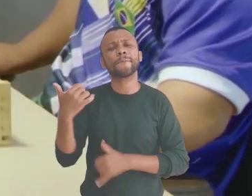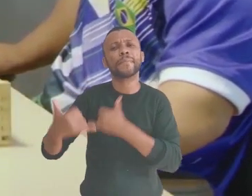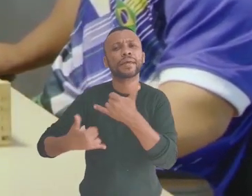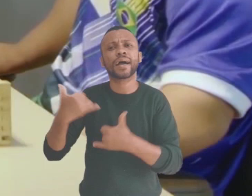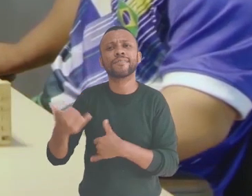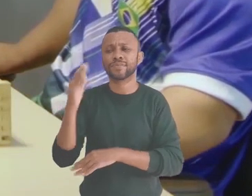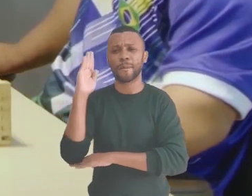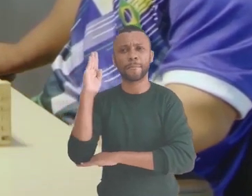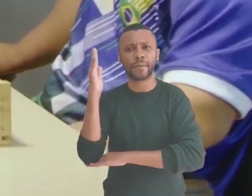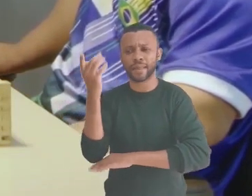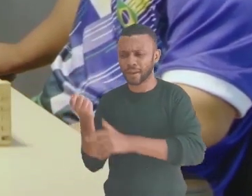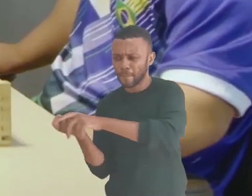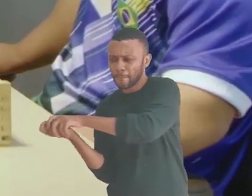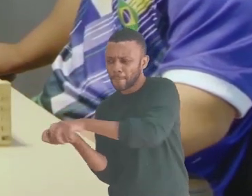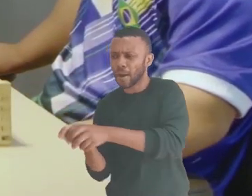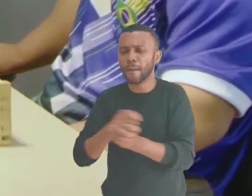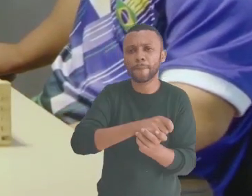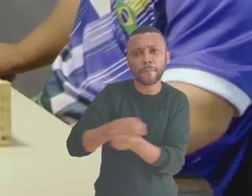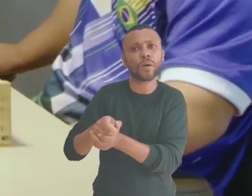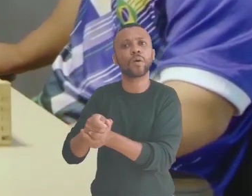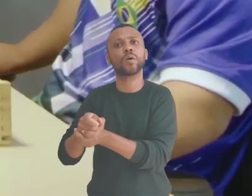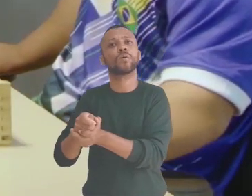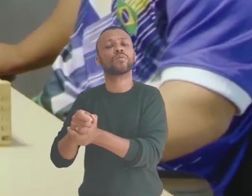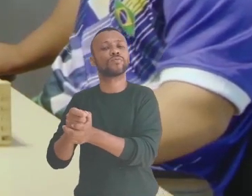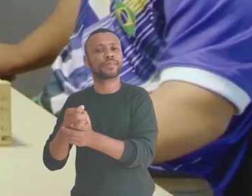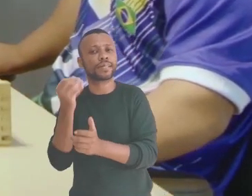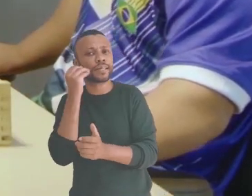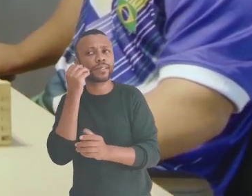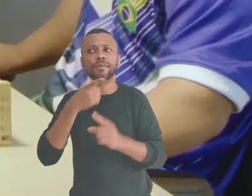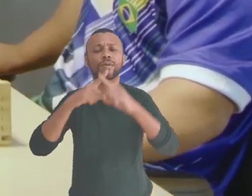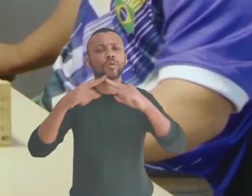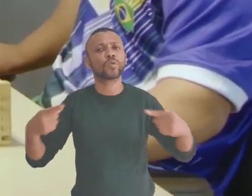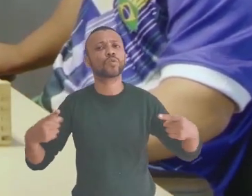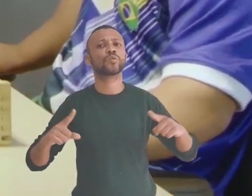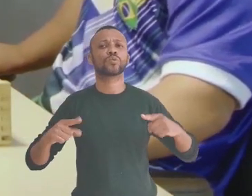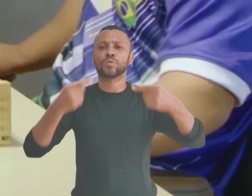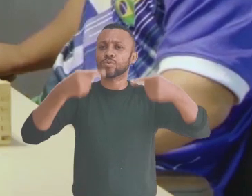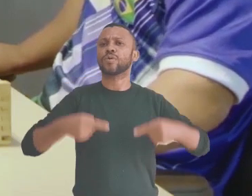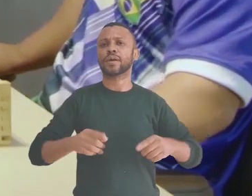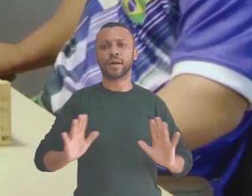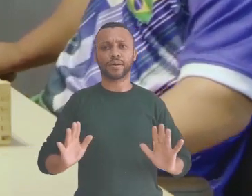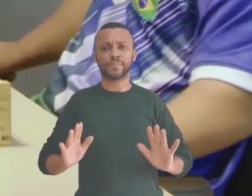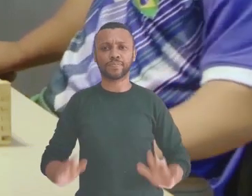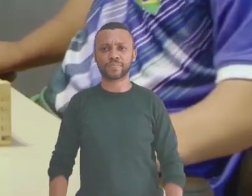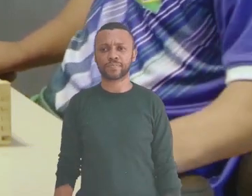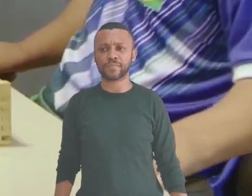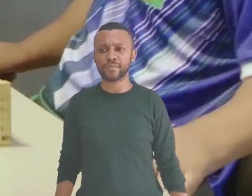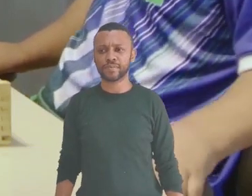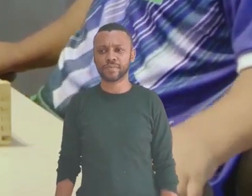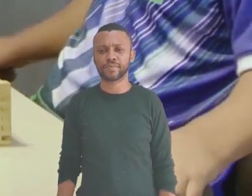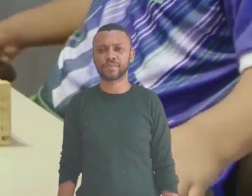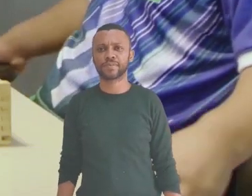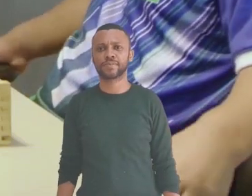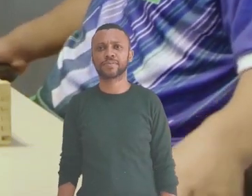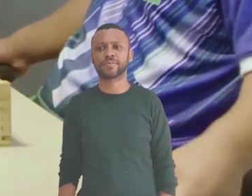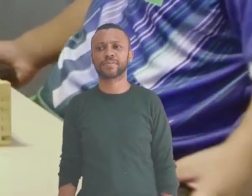muito. Jogava uma bola e aí você ia do outro lado e pumba, dava um... Botava a garrafinha atrás, tinha que correr, eu joguei muito. Então, é